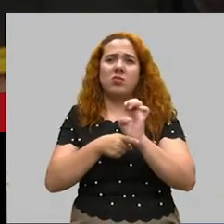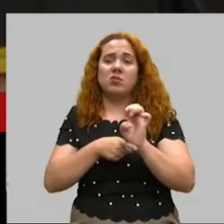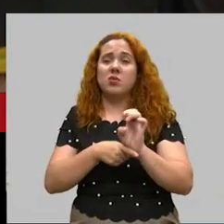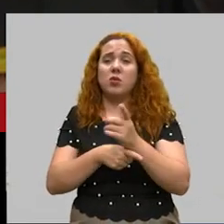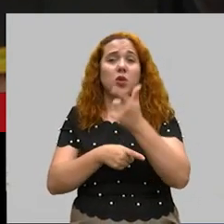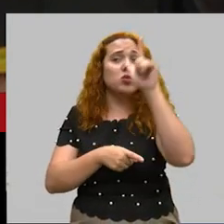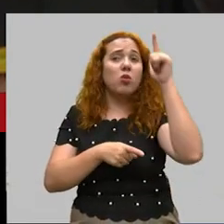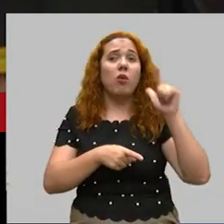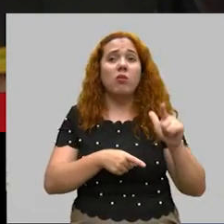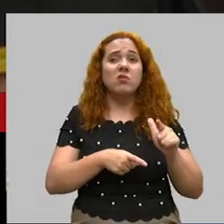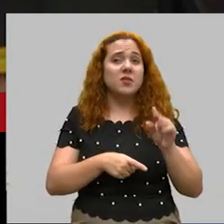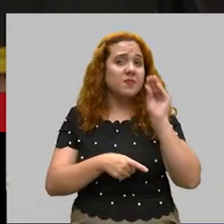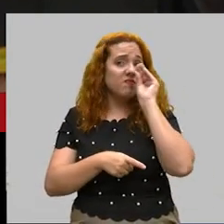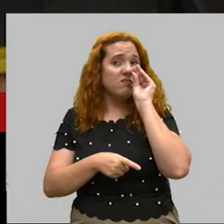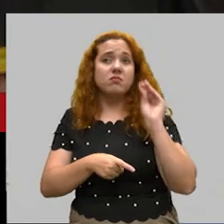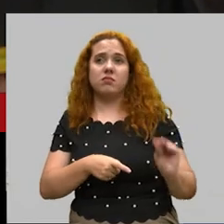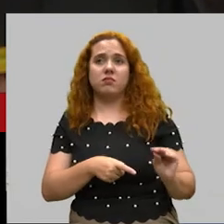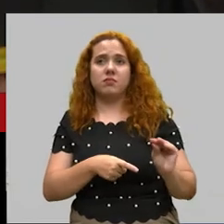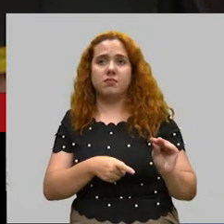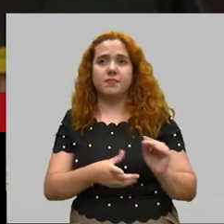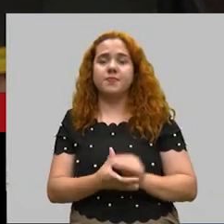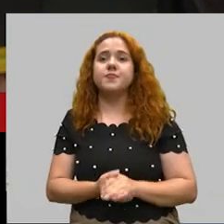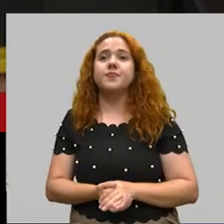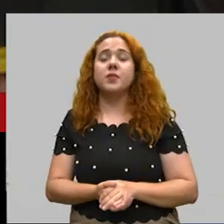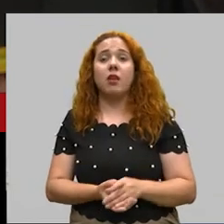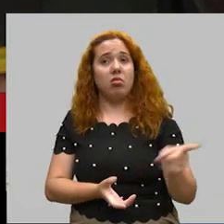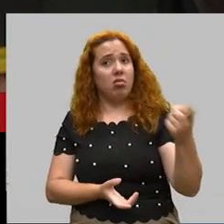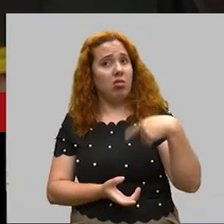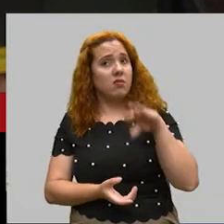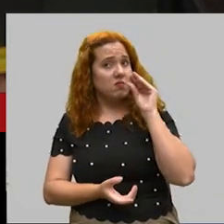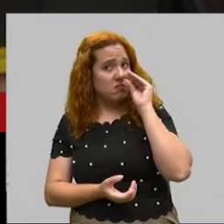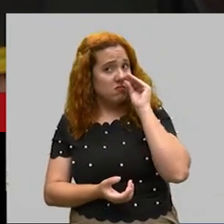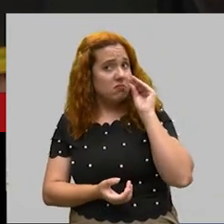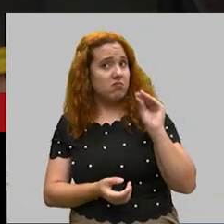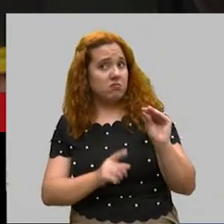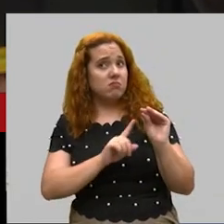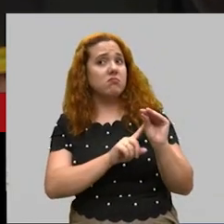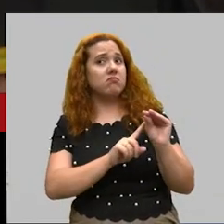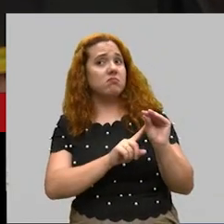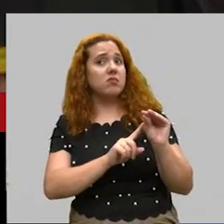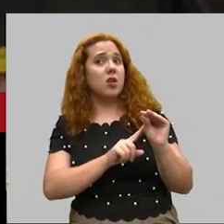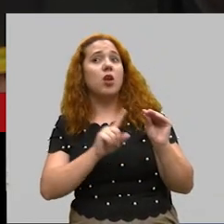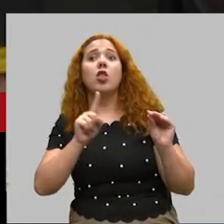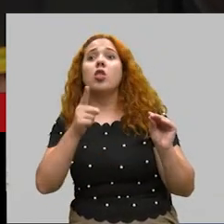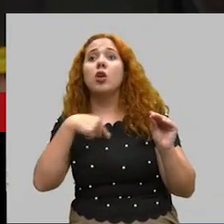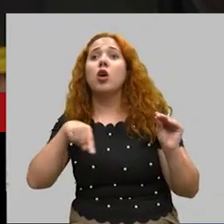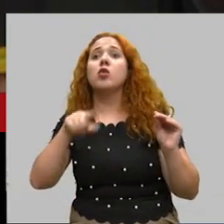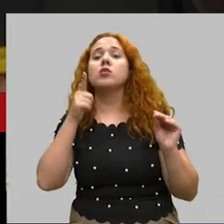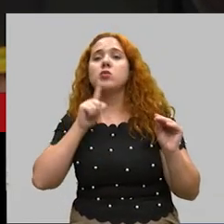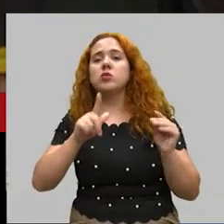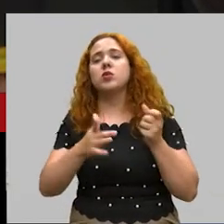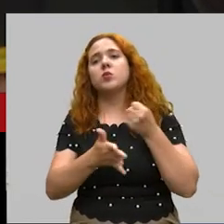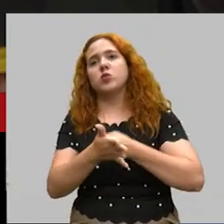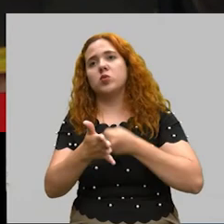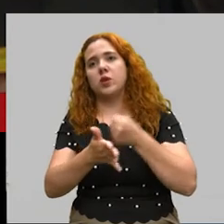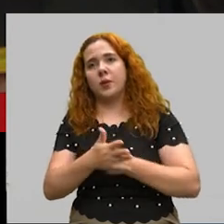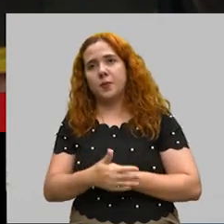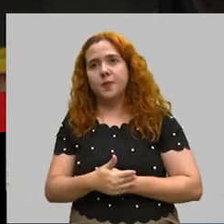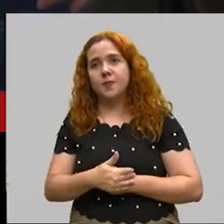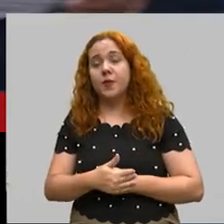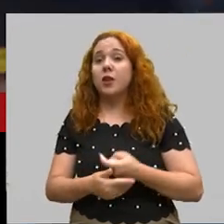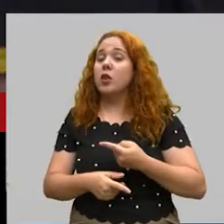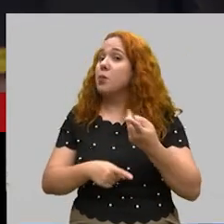esquecido mas nós apesar do esquecimento do Estado nós lutamos e nós